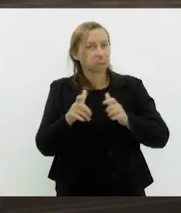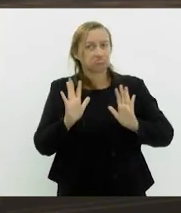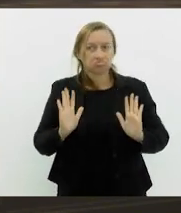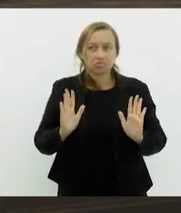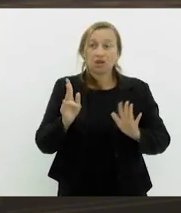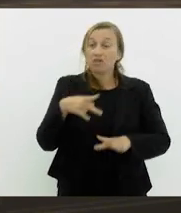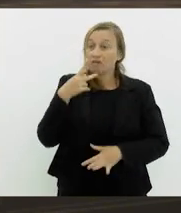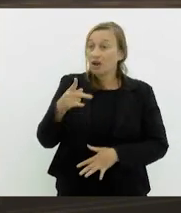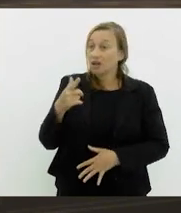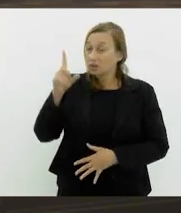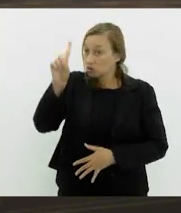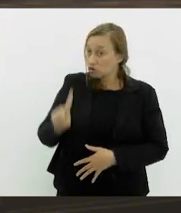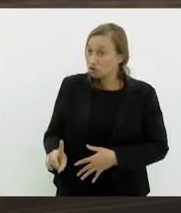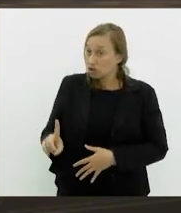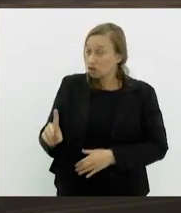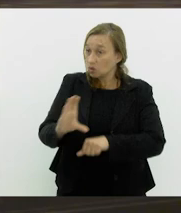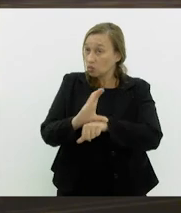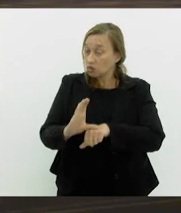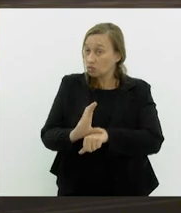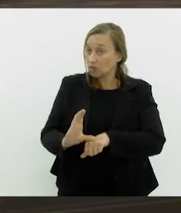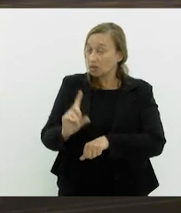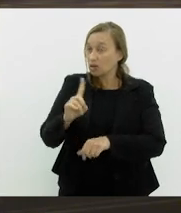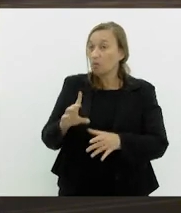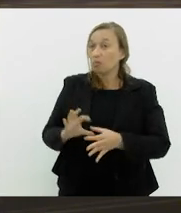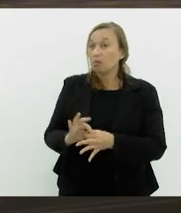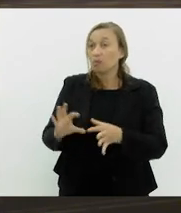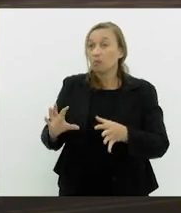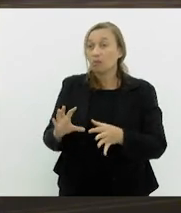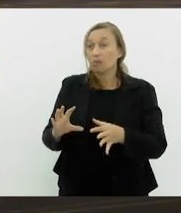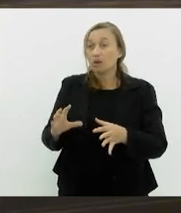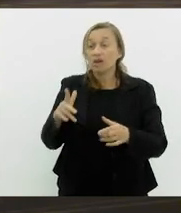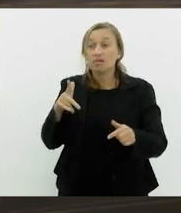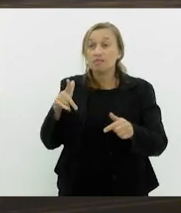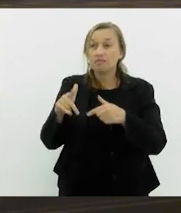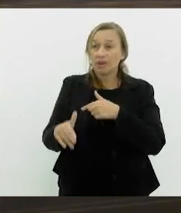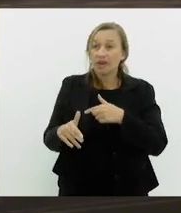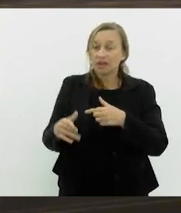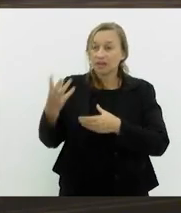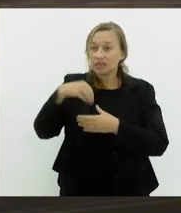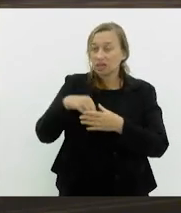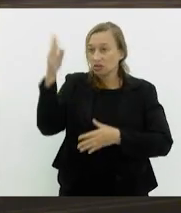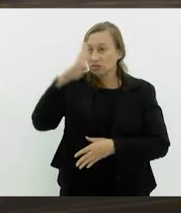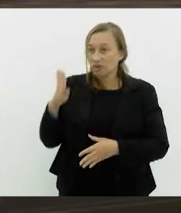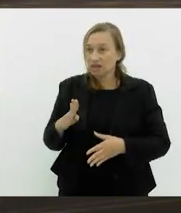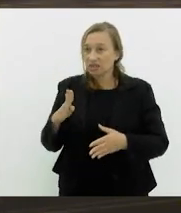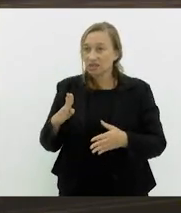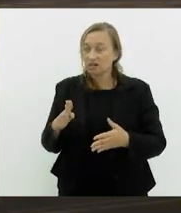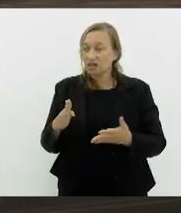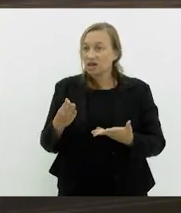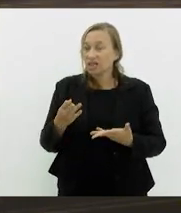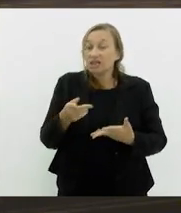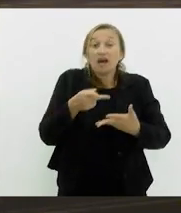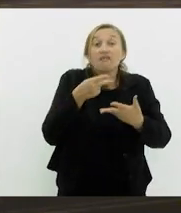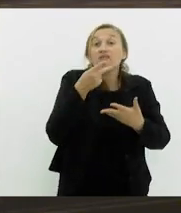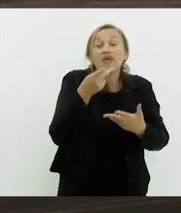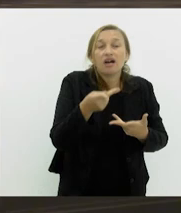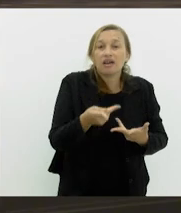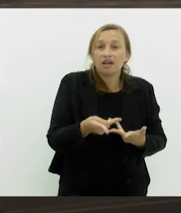que o direito constitucional não permite, dentro do Brasil, essa cassação de discurso,